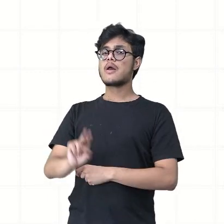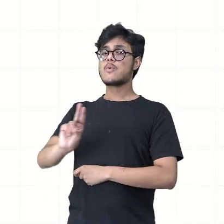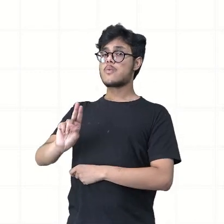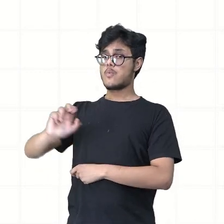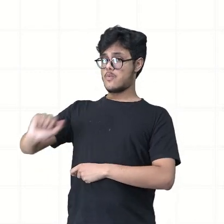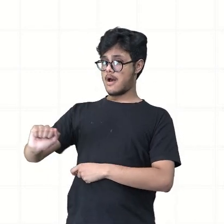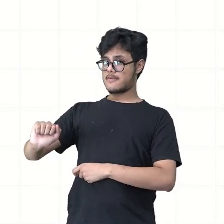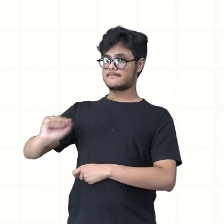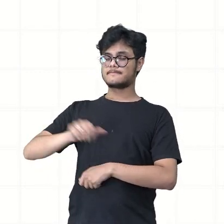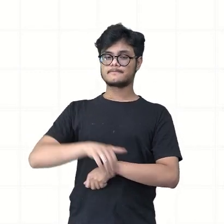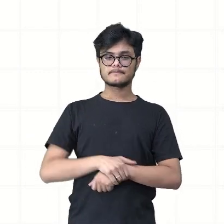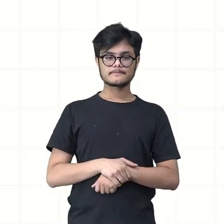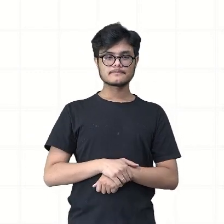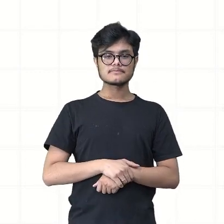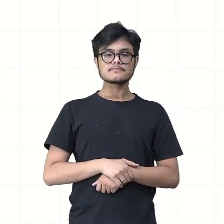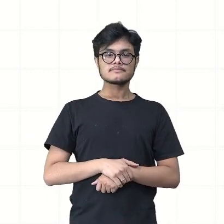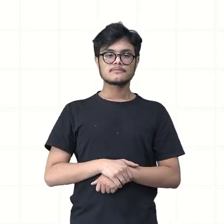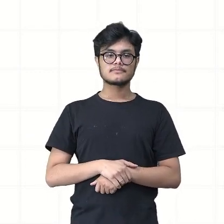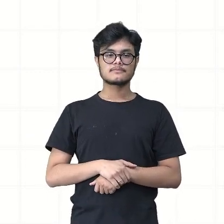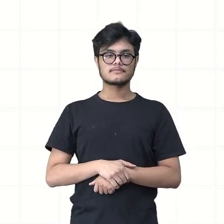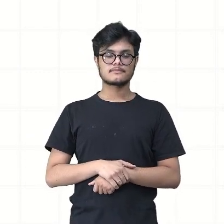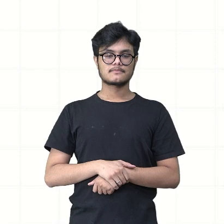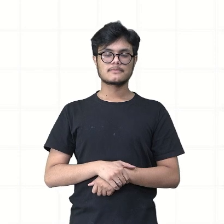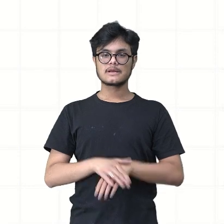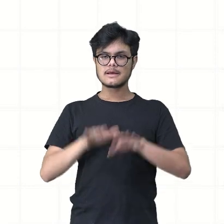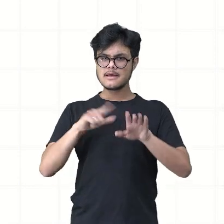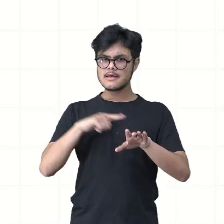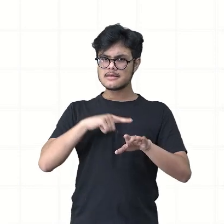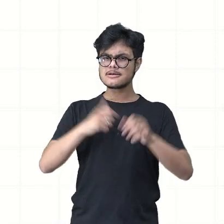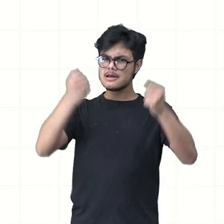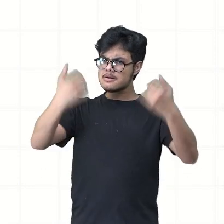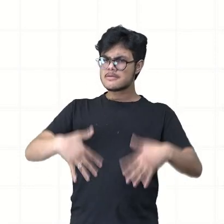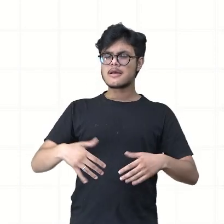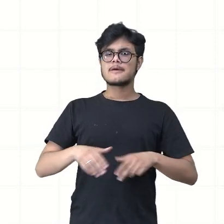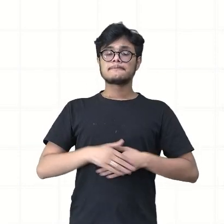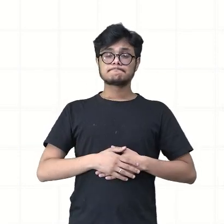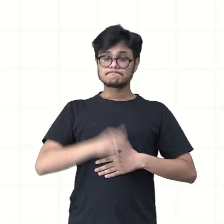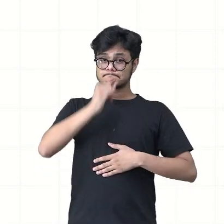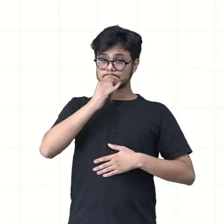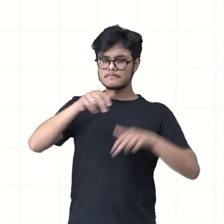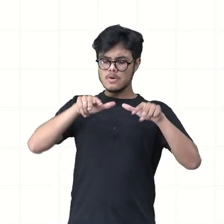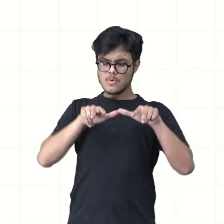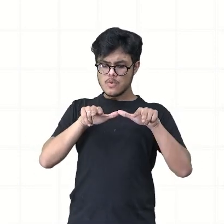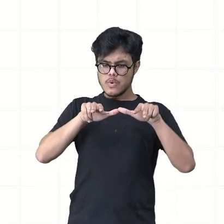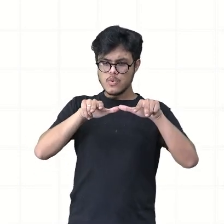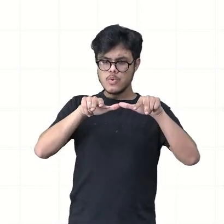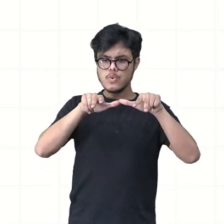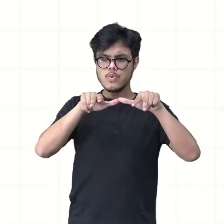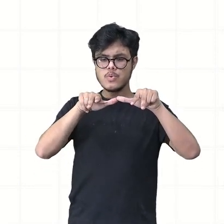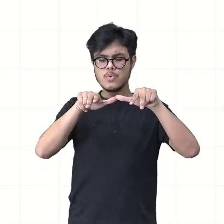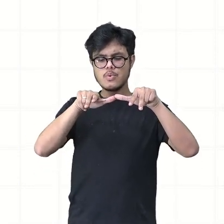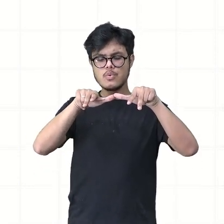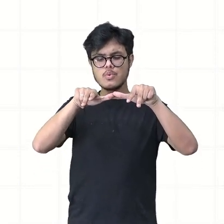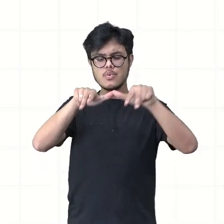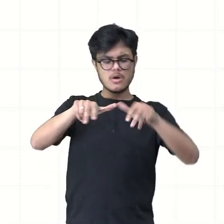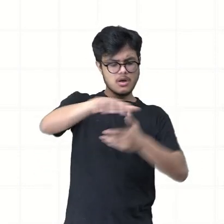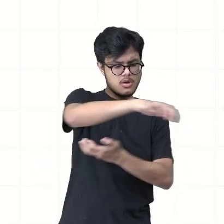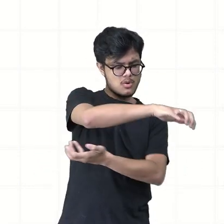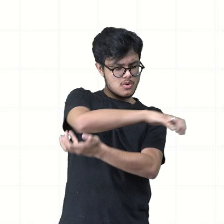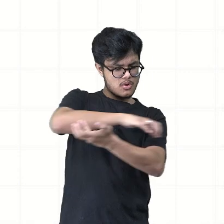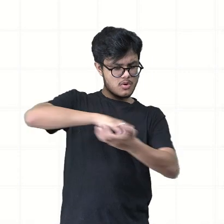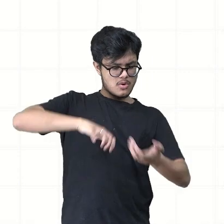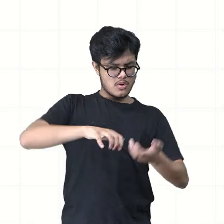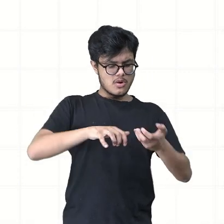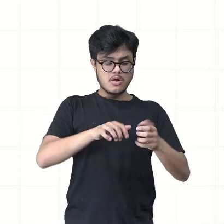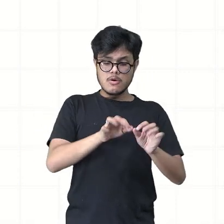astronômica. Então, olha só, a gente tem um problema aí que fala assim: um satélite artificial atingiu a medida